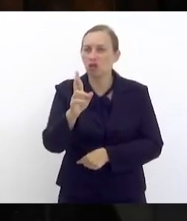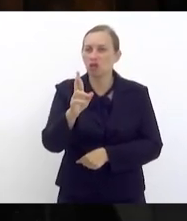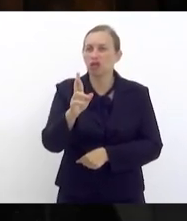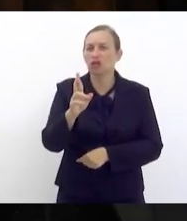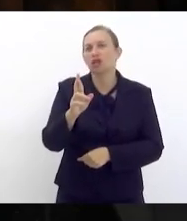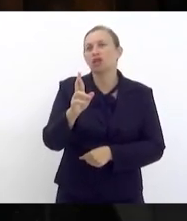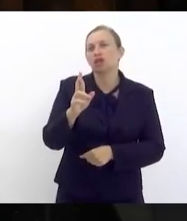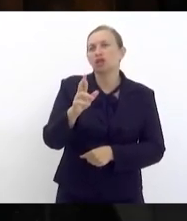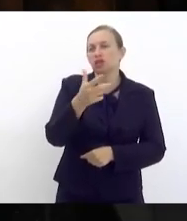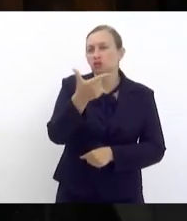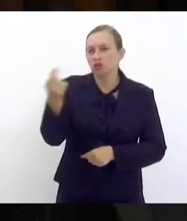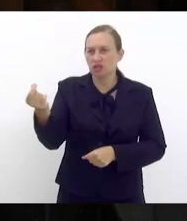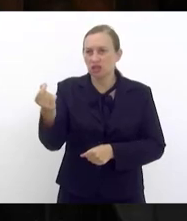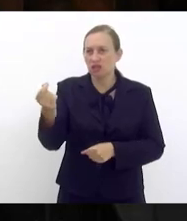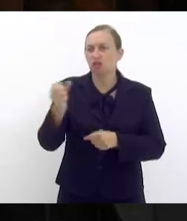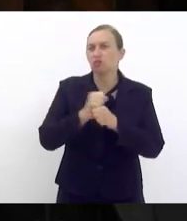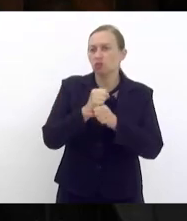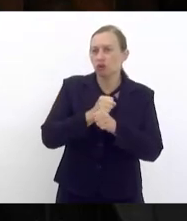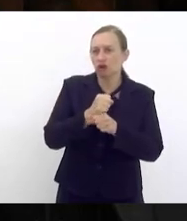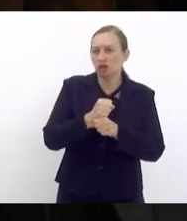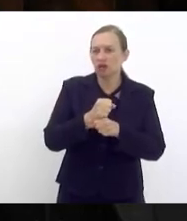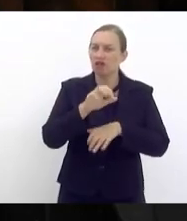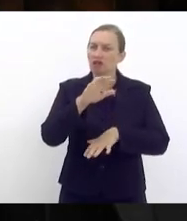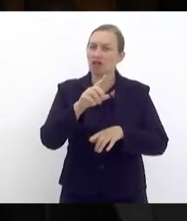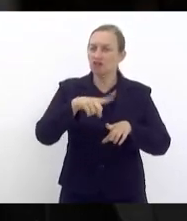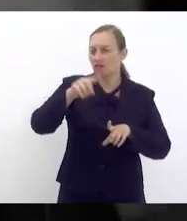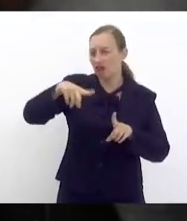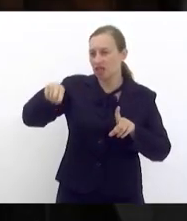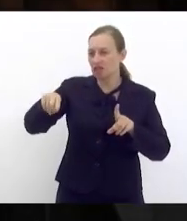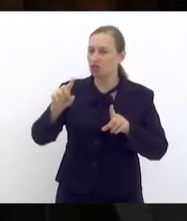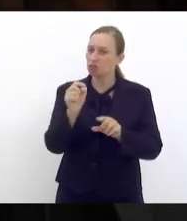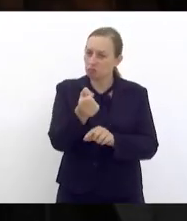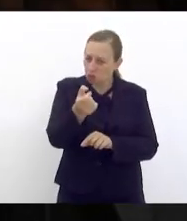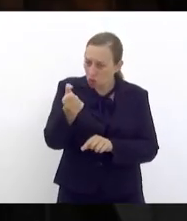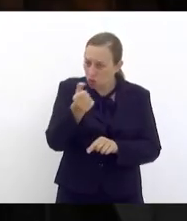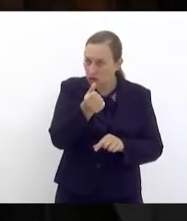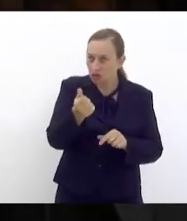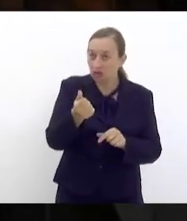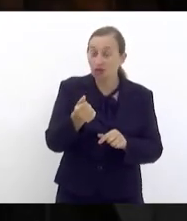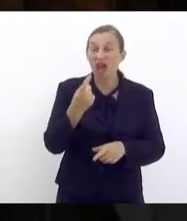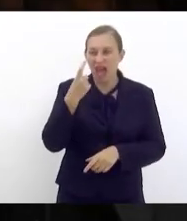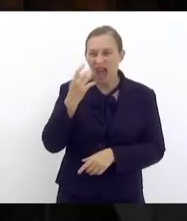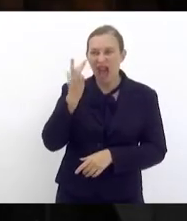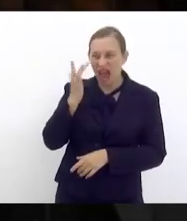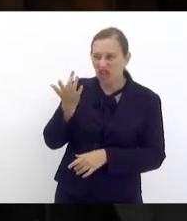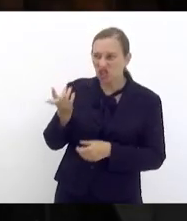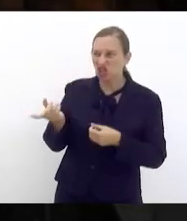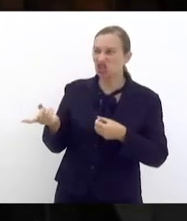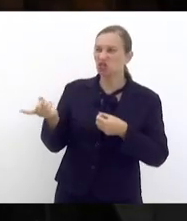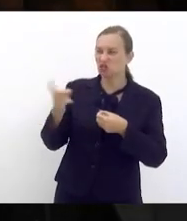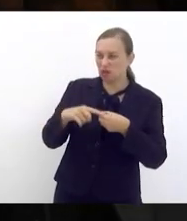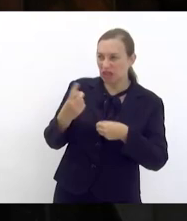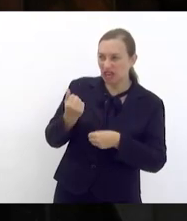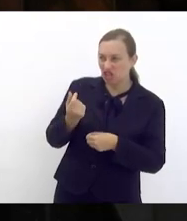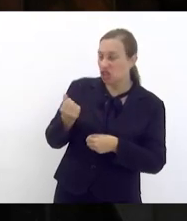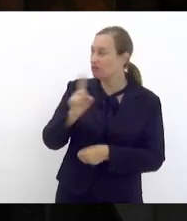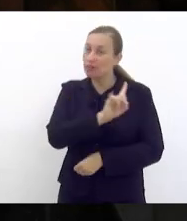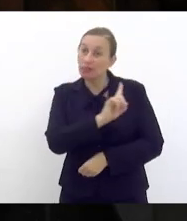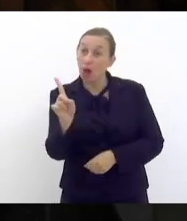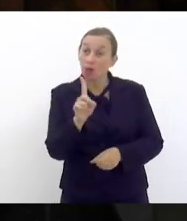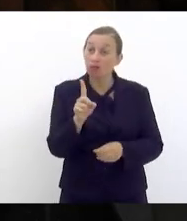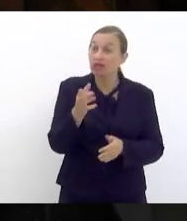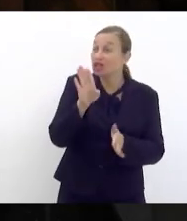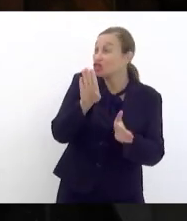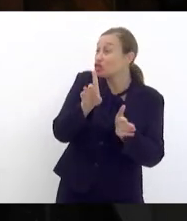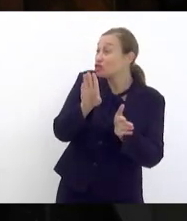por ano, com pequenas variações. Mas o senhor acha que esse dinheiro virá? Não, porque será abatido